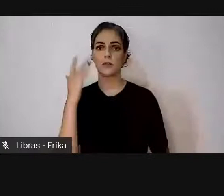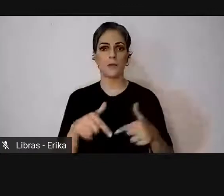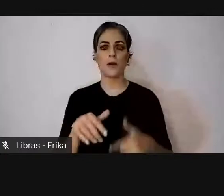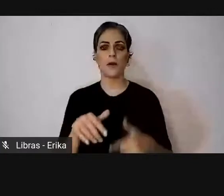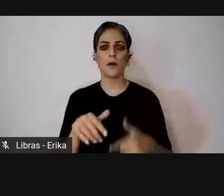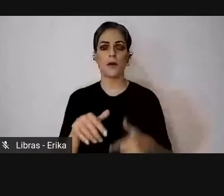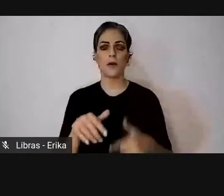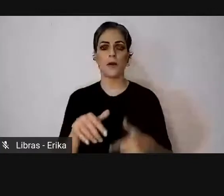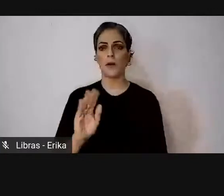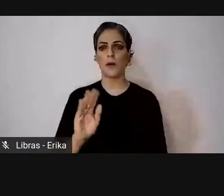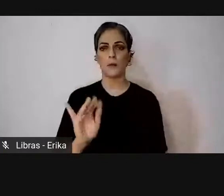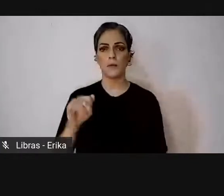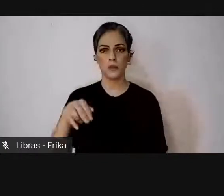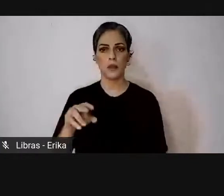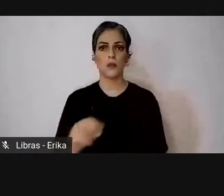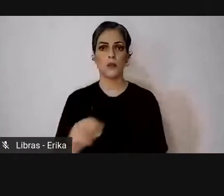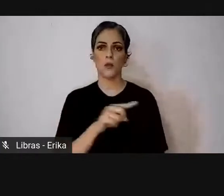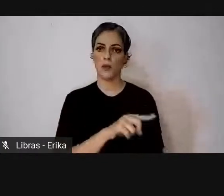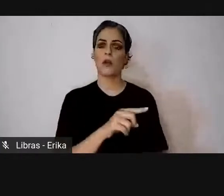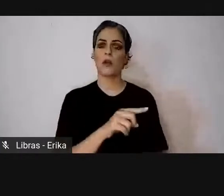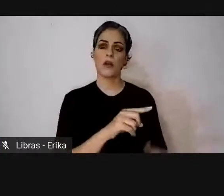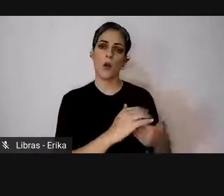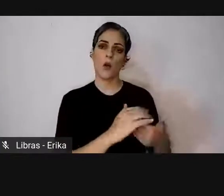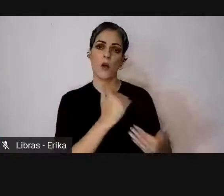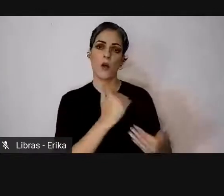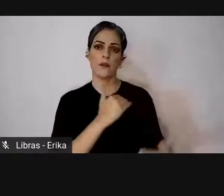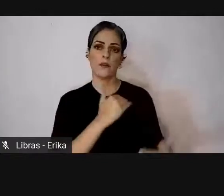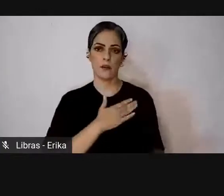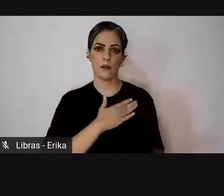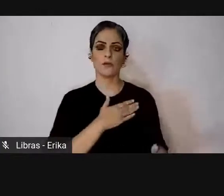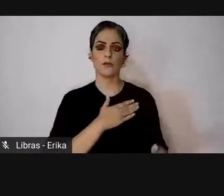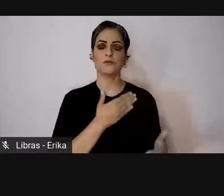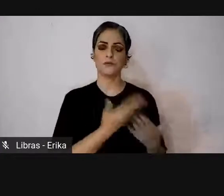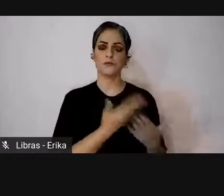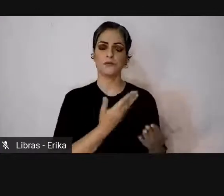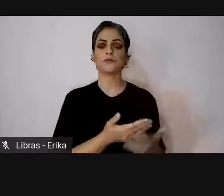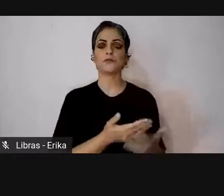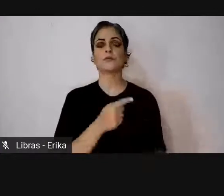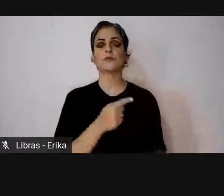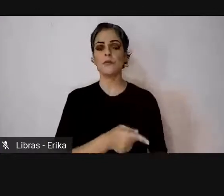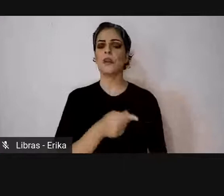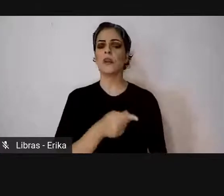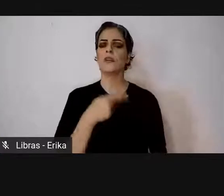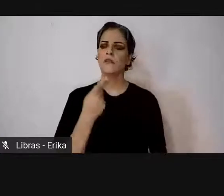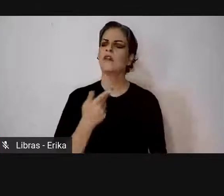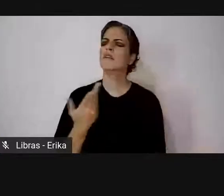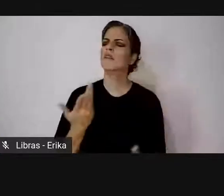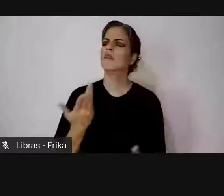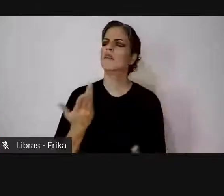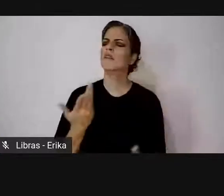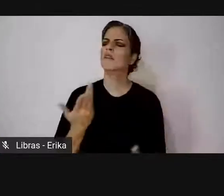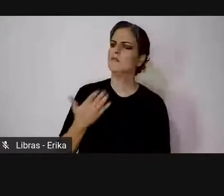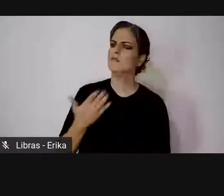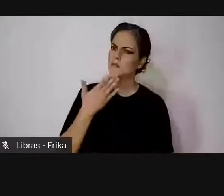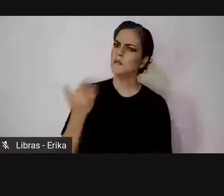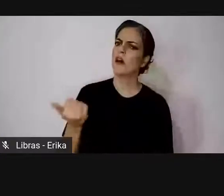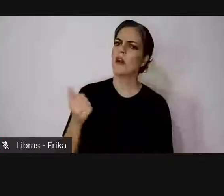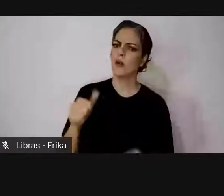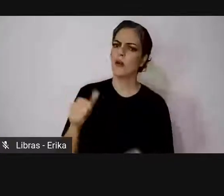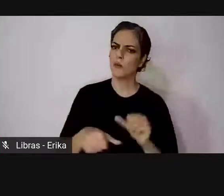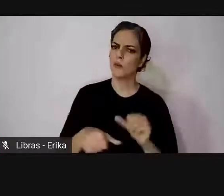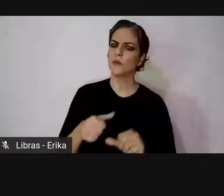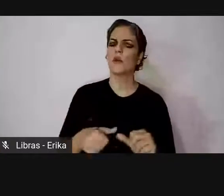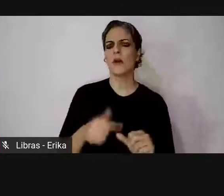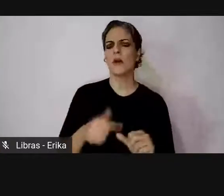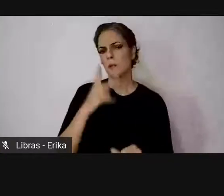E aí ele concordou e até, de certa forma, até propôs, eu não sabia da possibilidade,